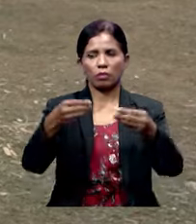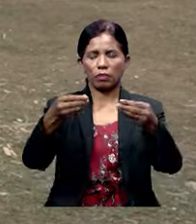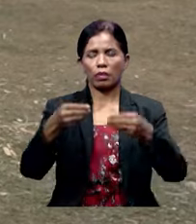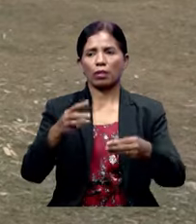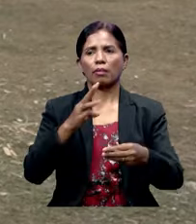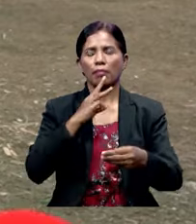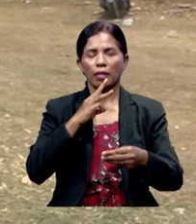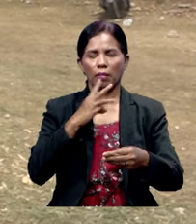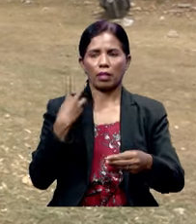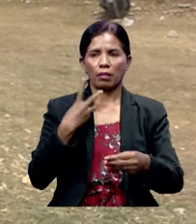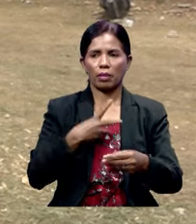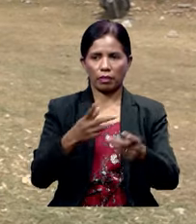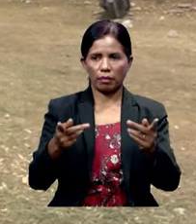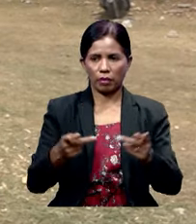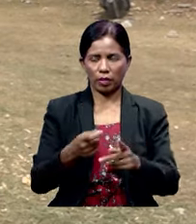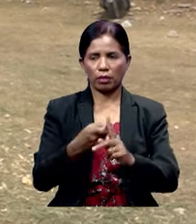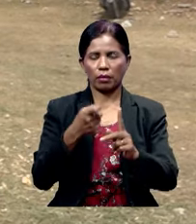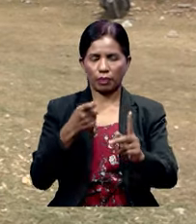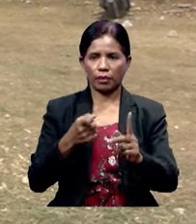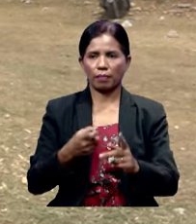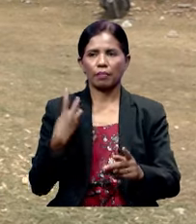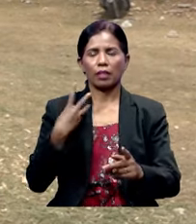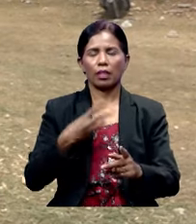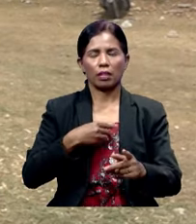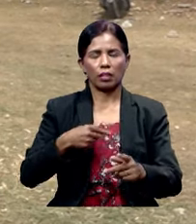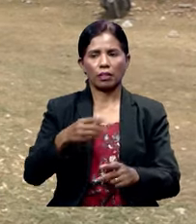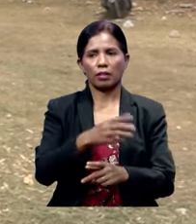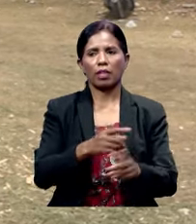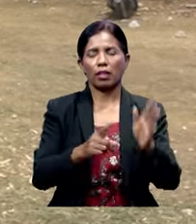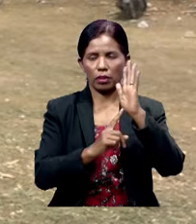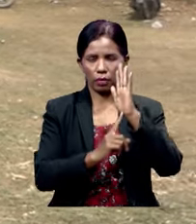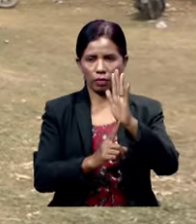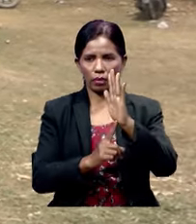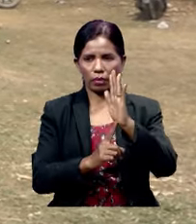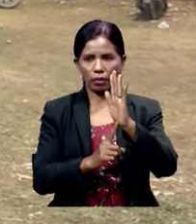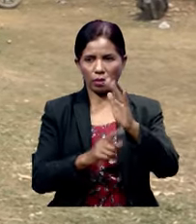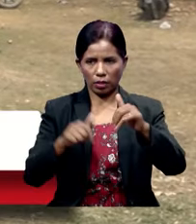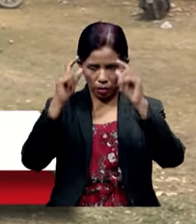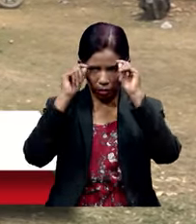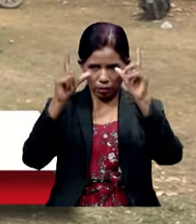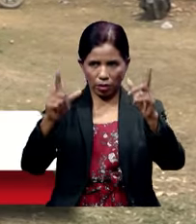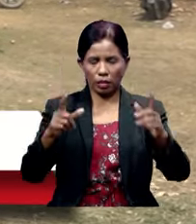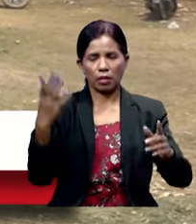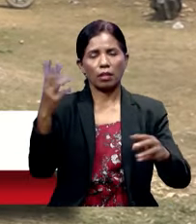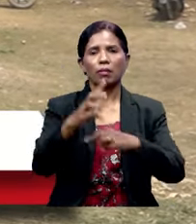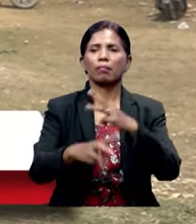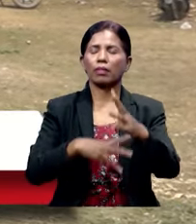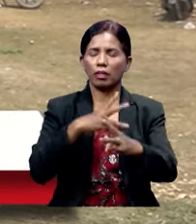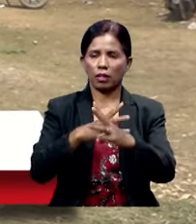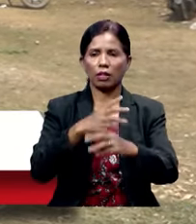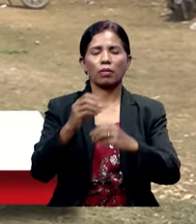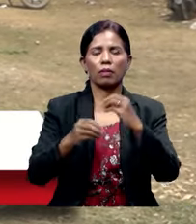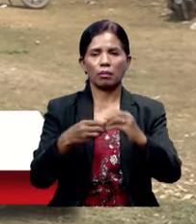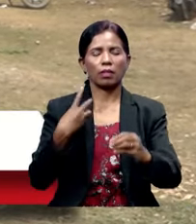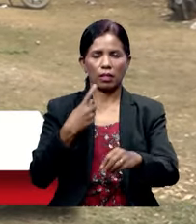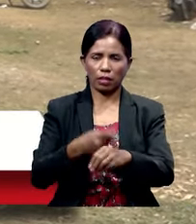amne pos hosi itania geologia sira ka ne be fosai iha timo li mundial relasaun ho itania tem